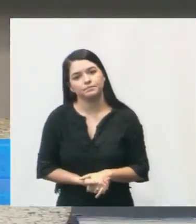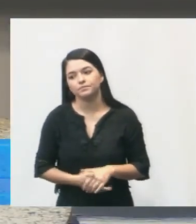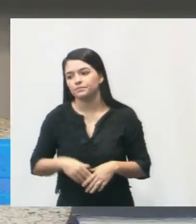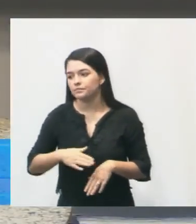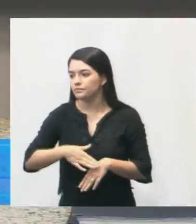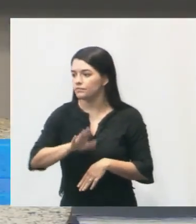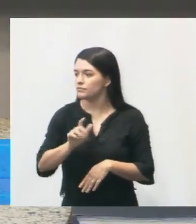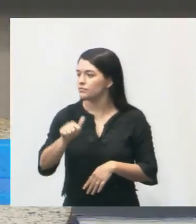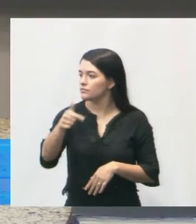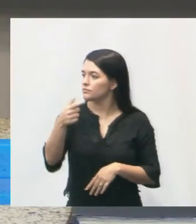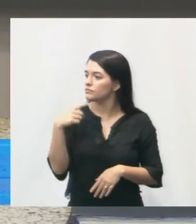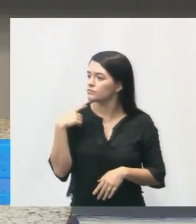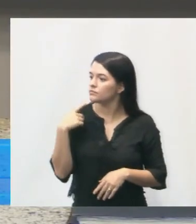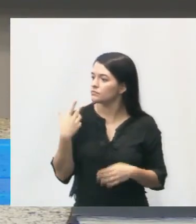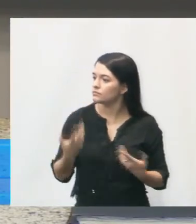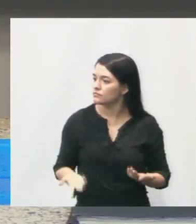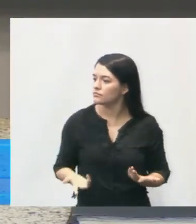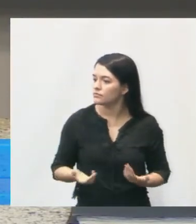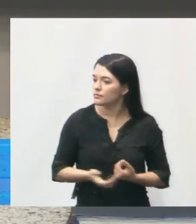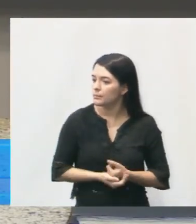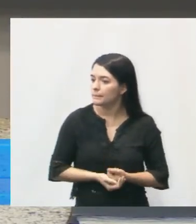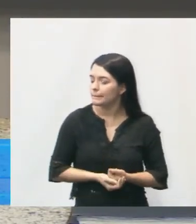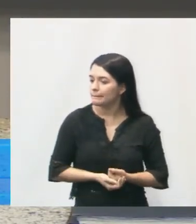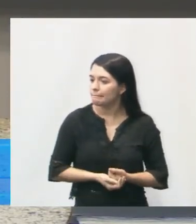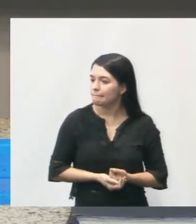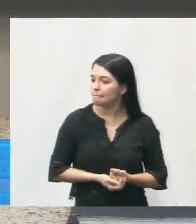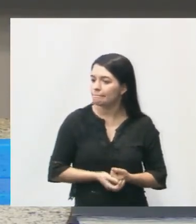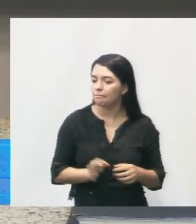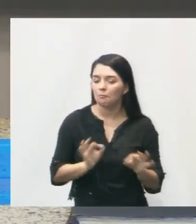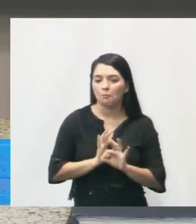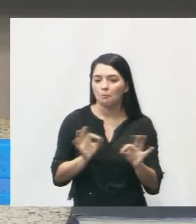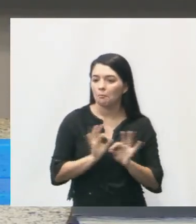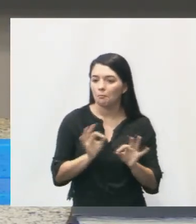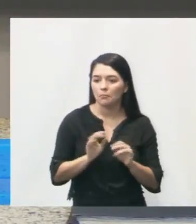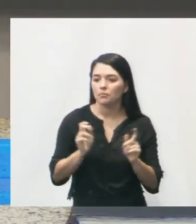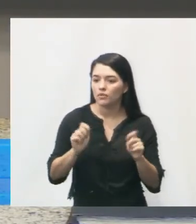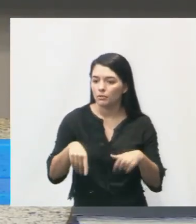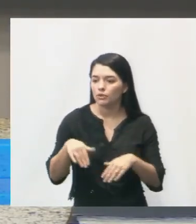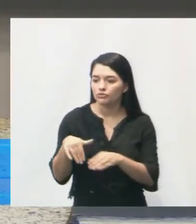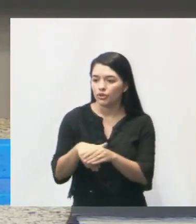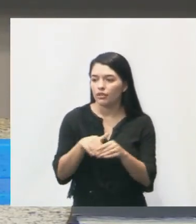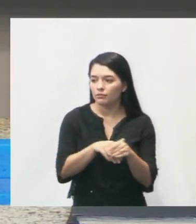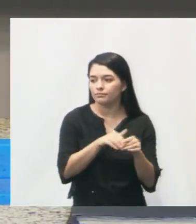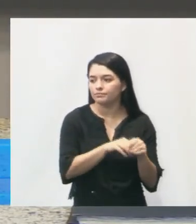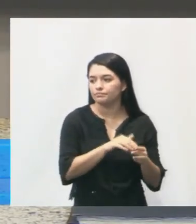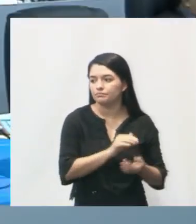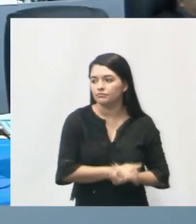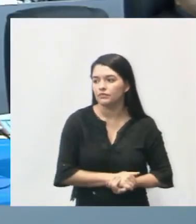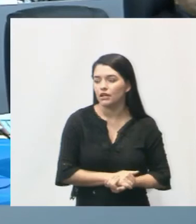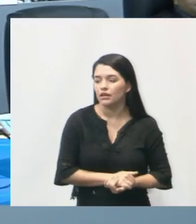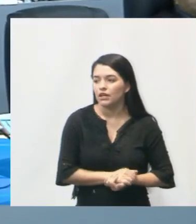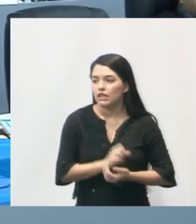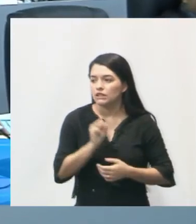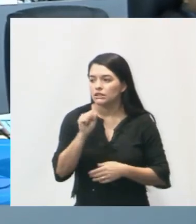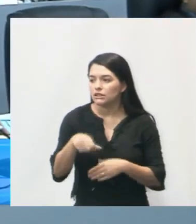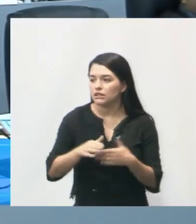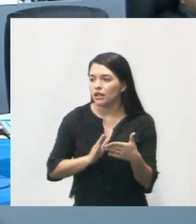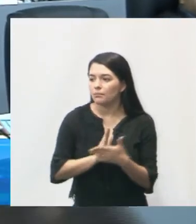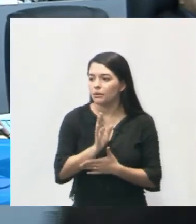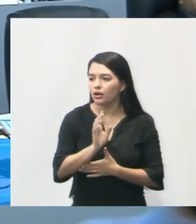vereador para encaminhar a matéria? Não havendo, a matéria entra em votação. Sim, aprova, não